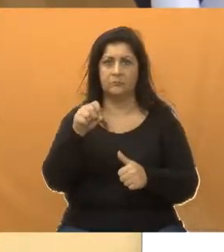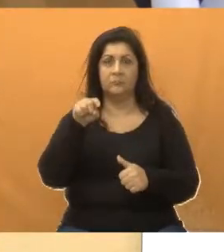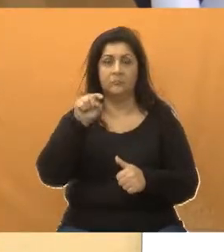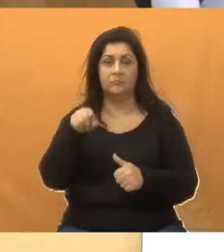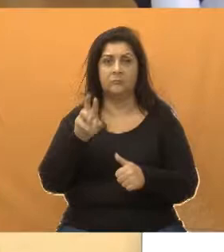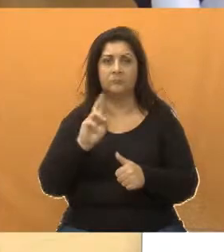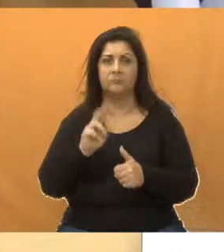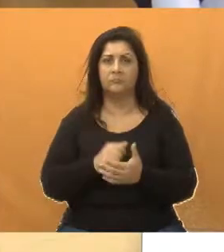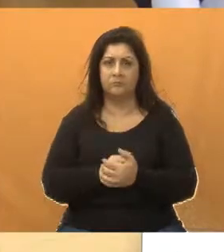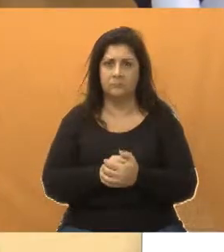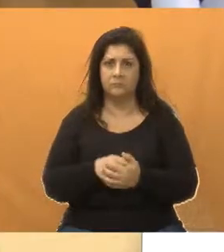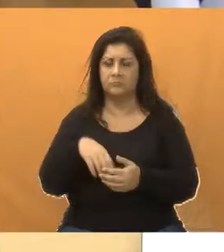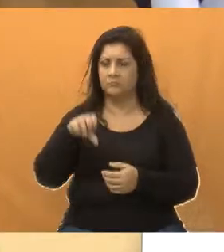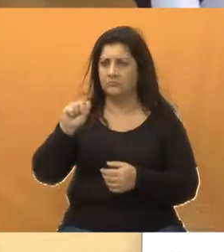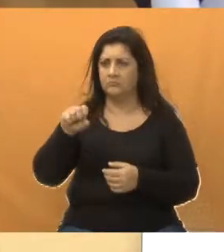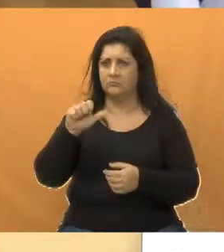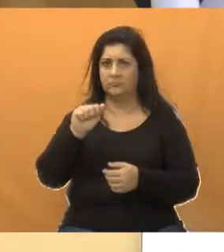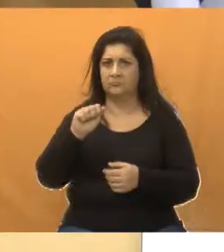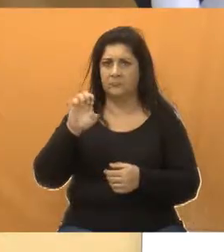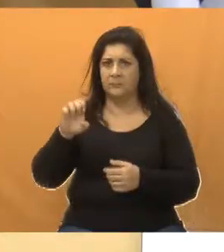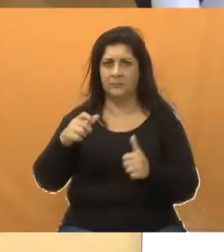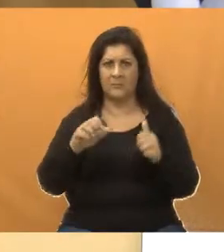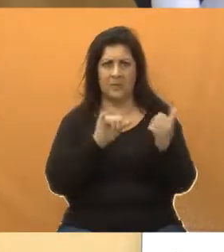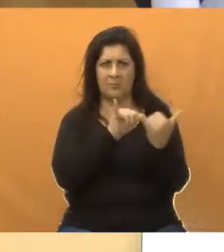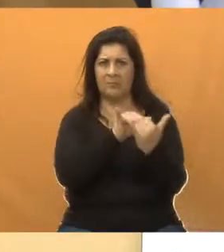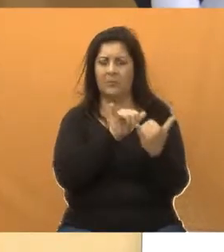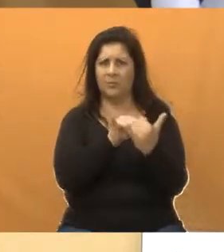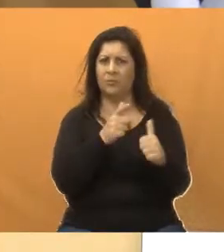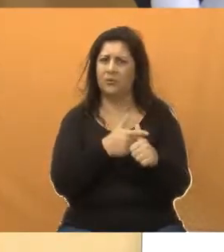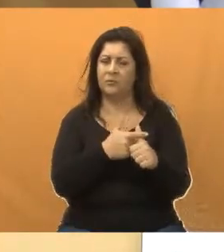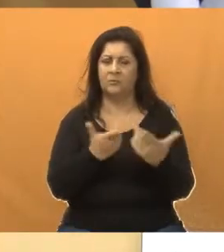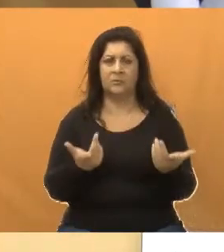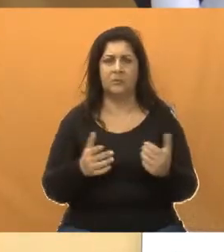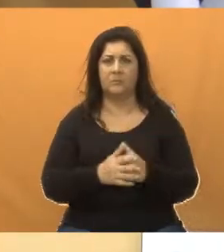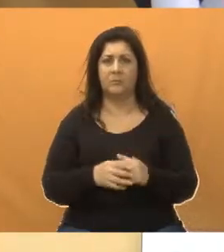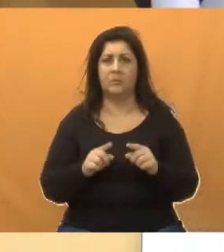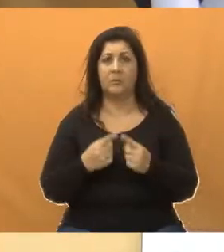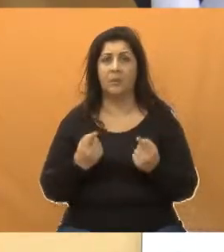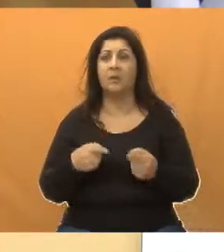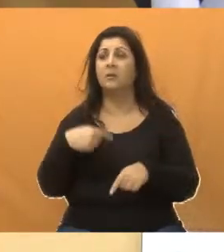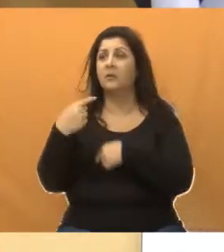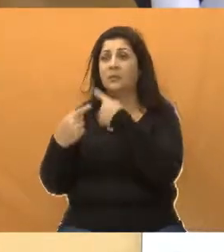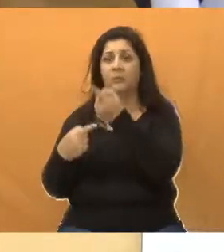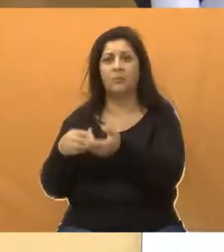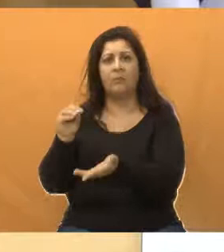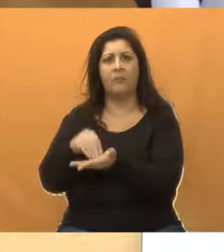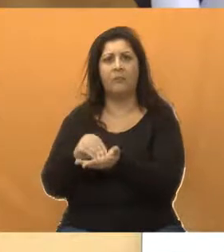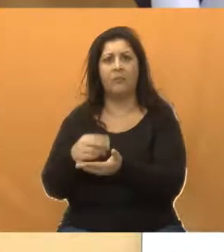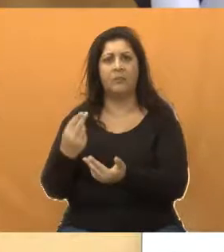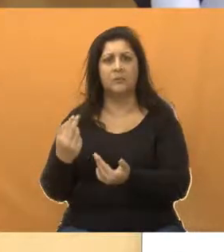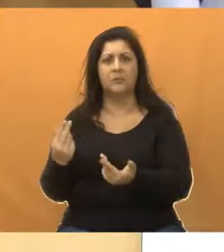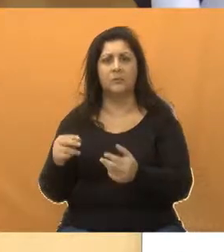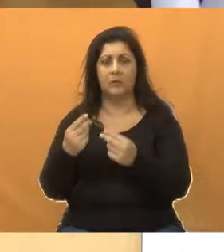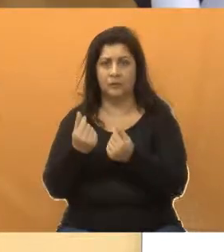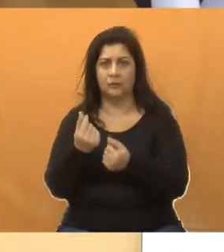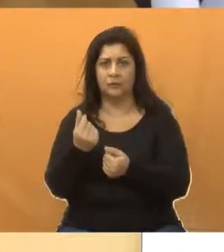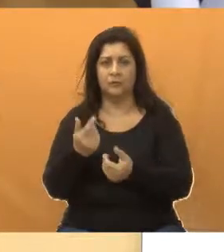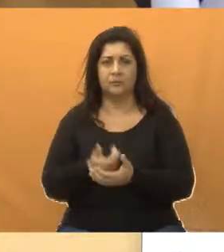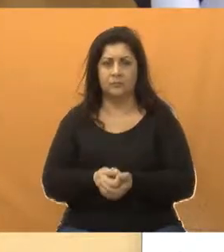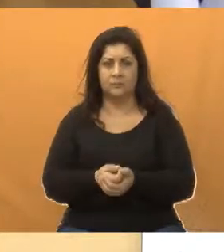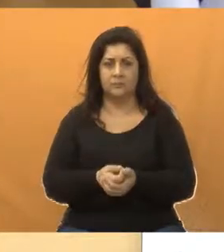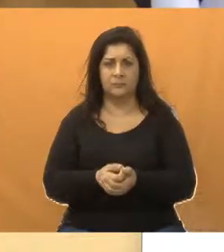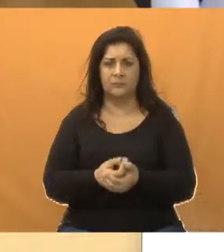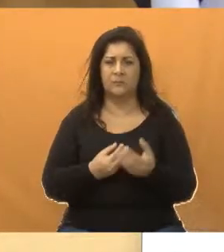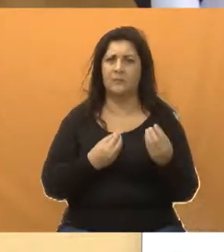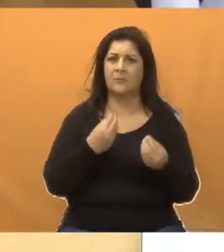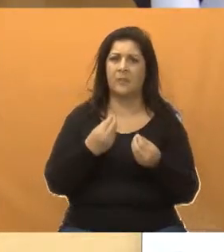que o SAI quer perdoar, né? Esse dinheiro certamente impactará nas contas do SAI, de modo que aqui não se